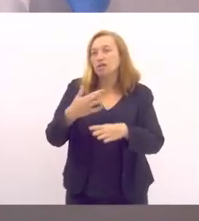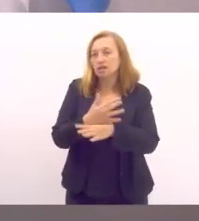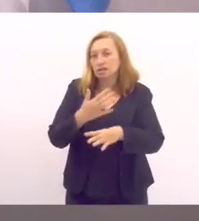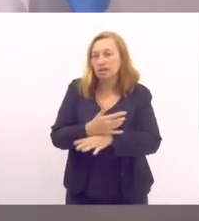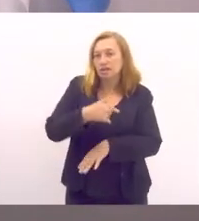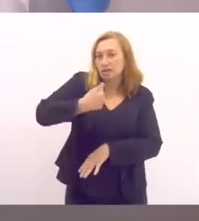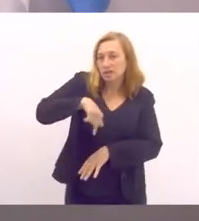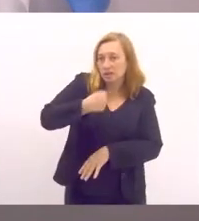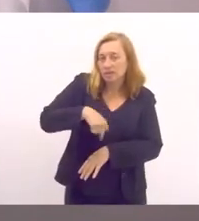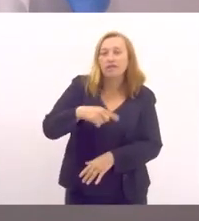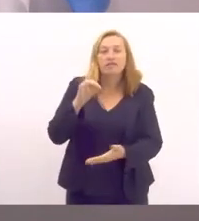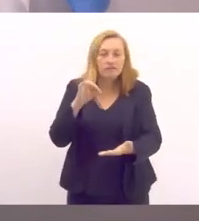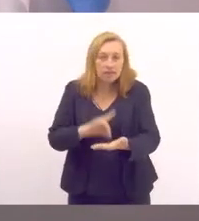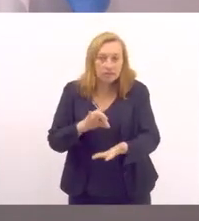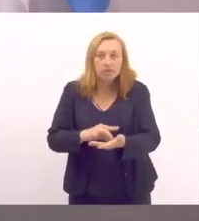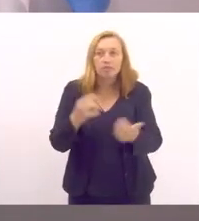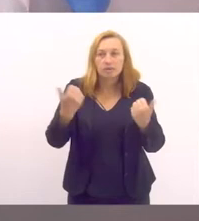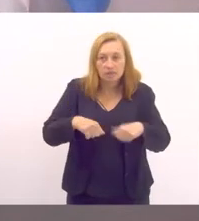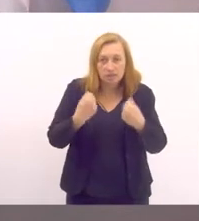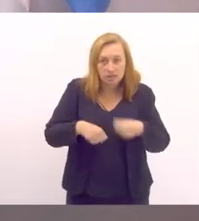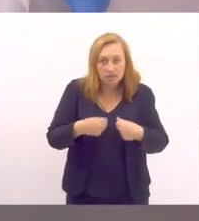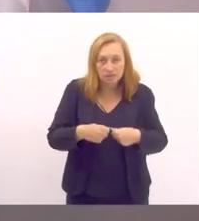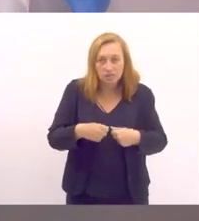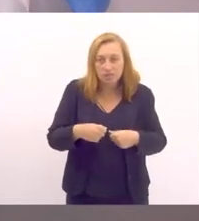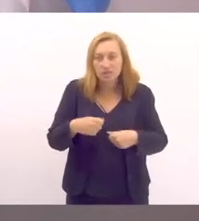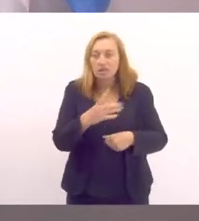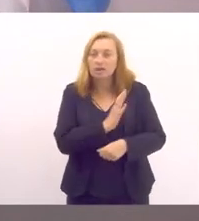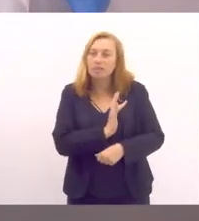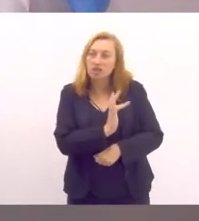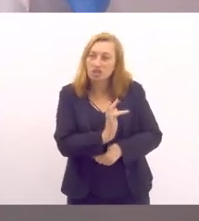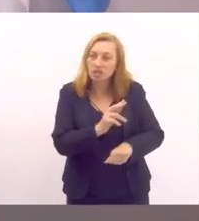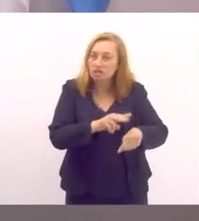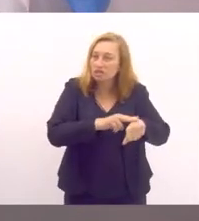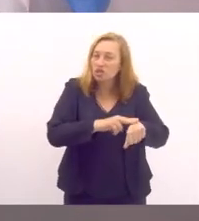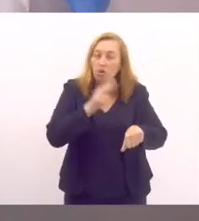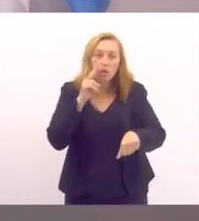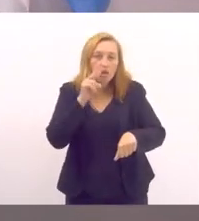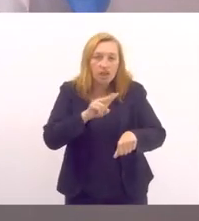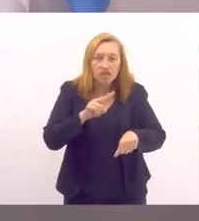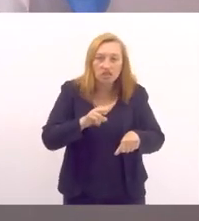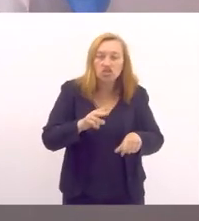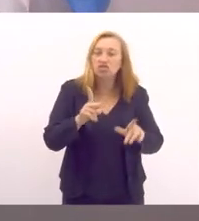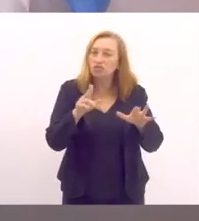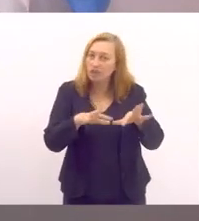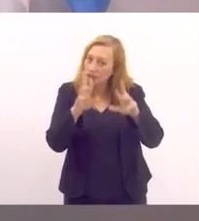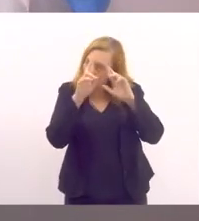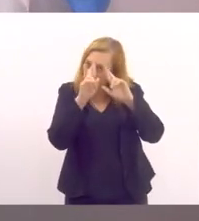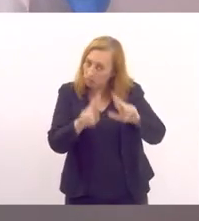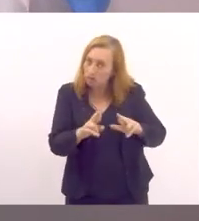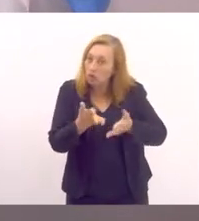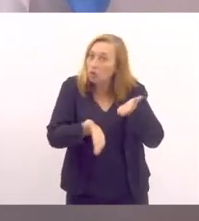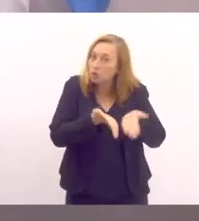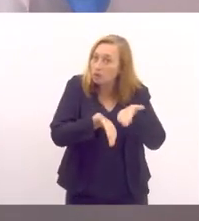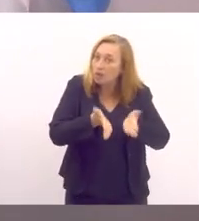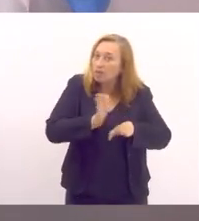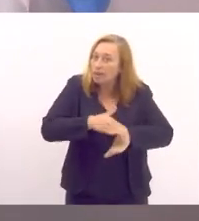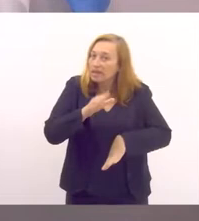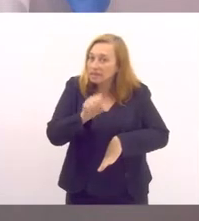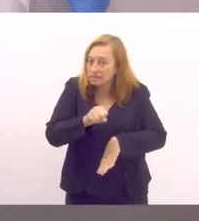precisamos realmente que a Baixada Verde seja olhada de uma maneira diferente, respeitada, tenha um cuidado maior,